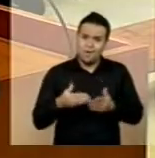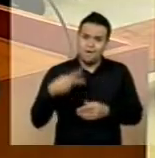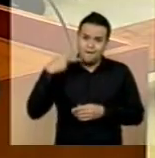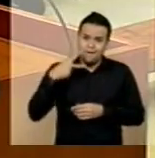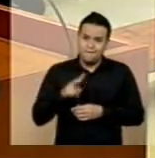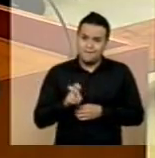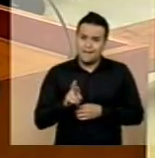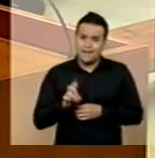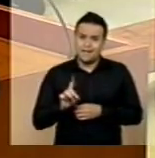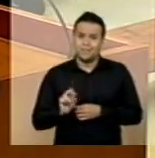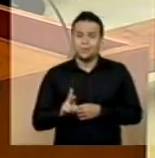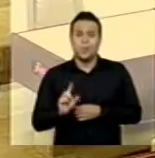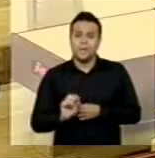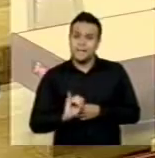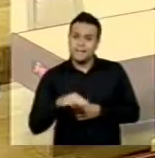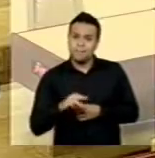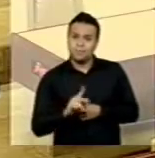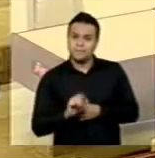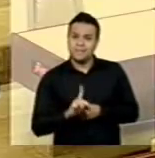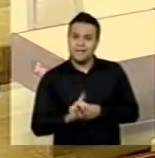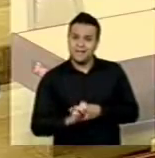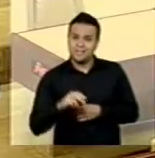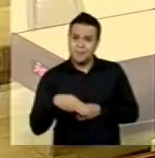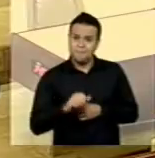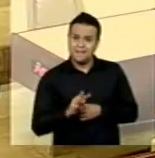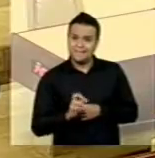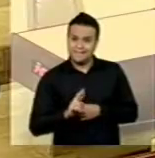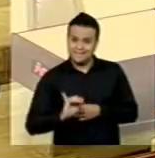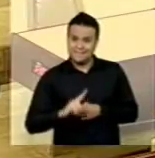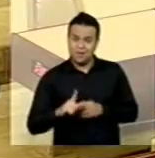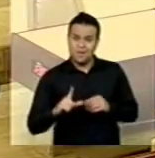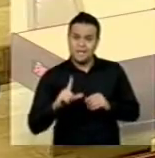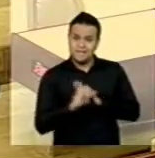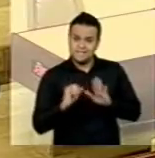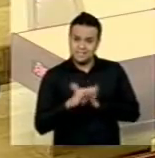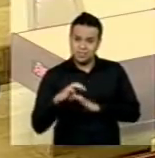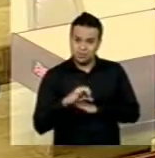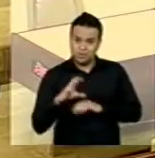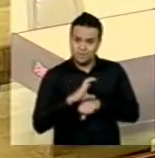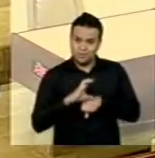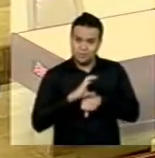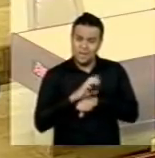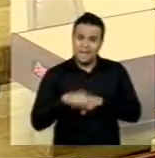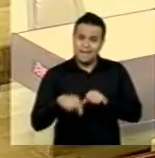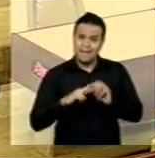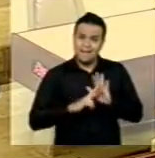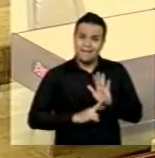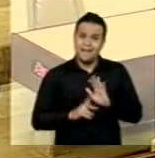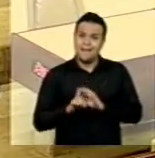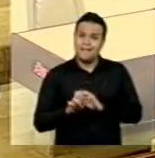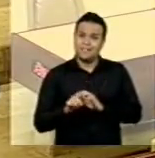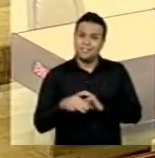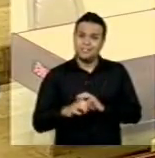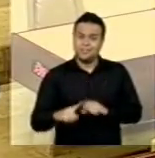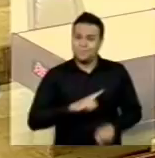imunidade material. E o 29, inciso 9º da Constituição, estende aos vereadores o regime de proibição,